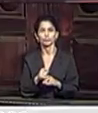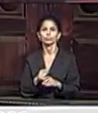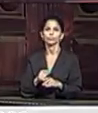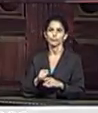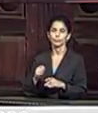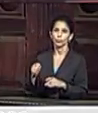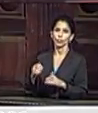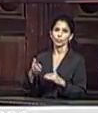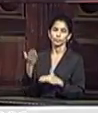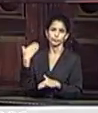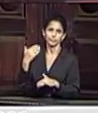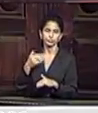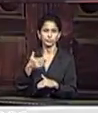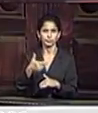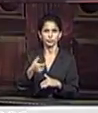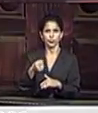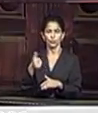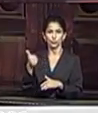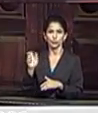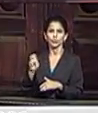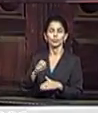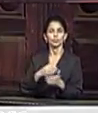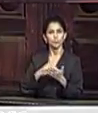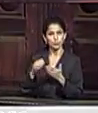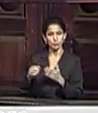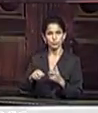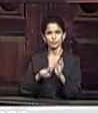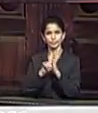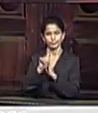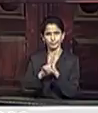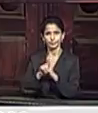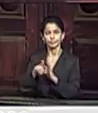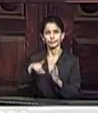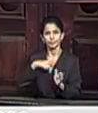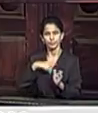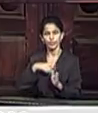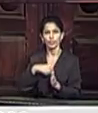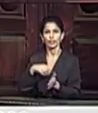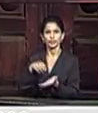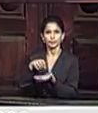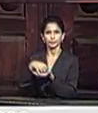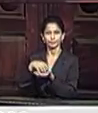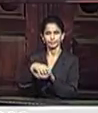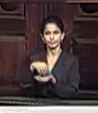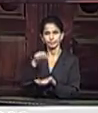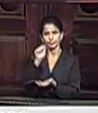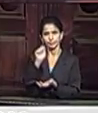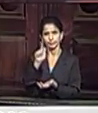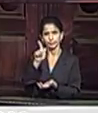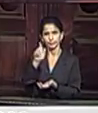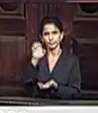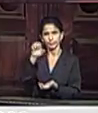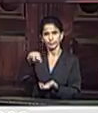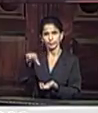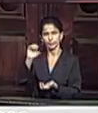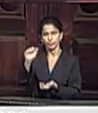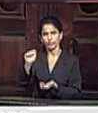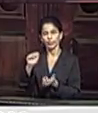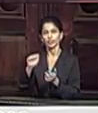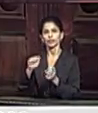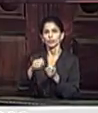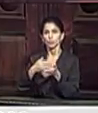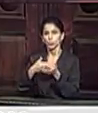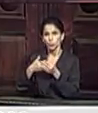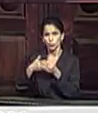parte fortalece a minha preocupação. Existe uma agência reguladora para acompanhar,